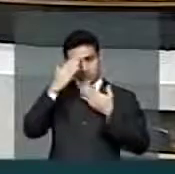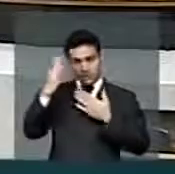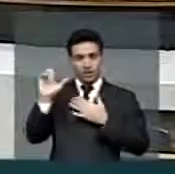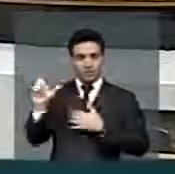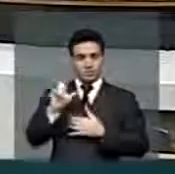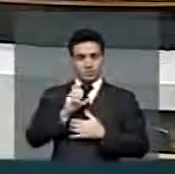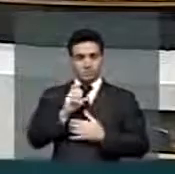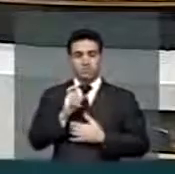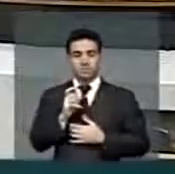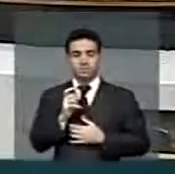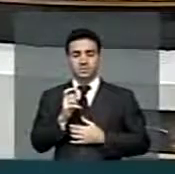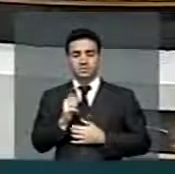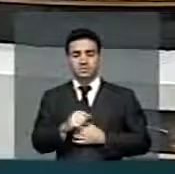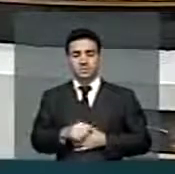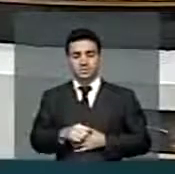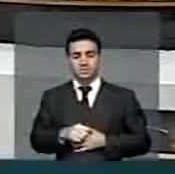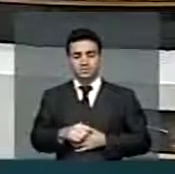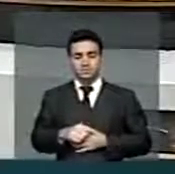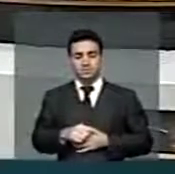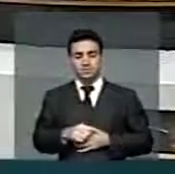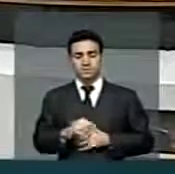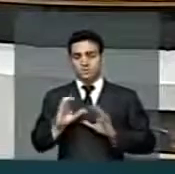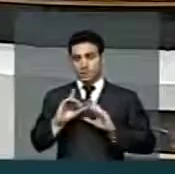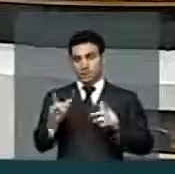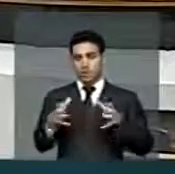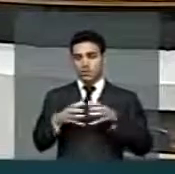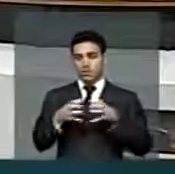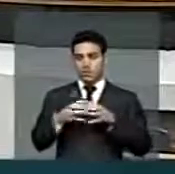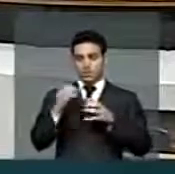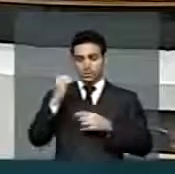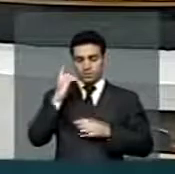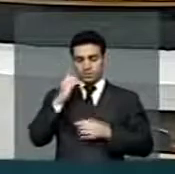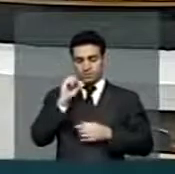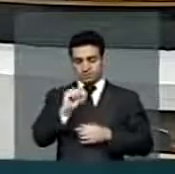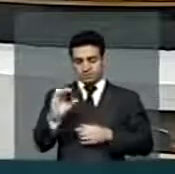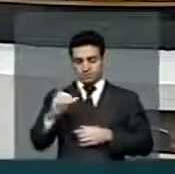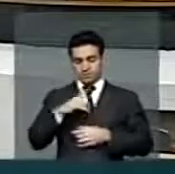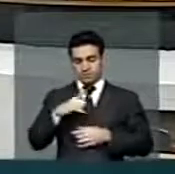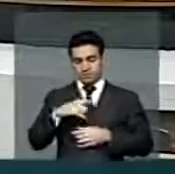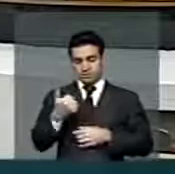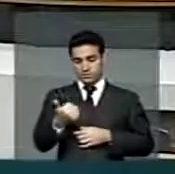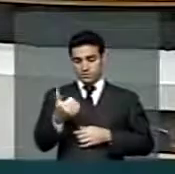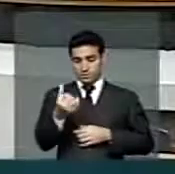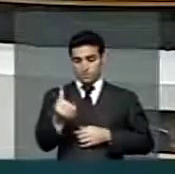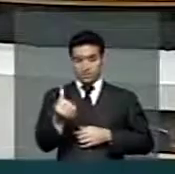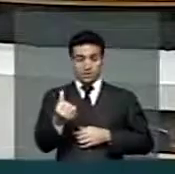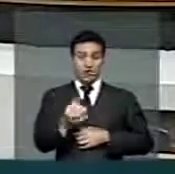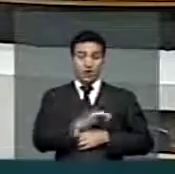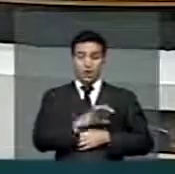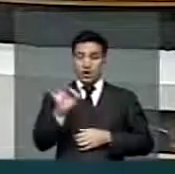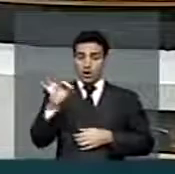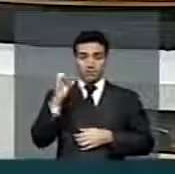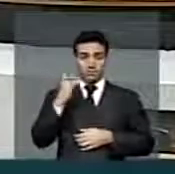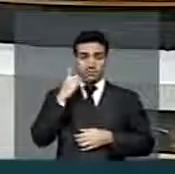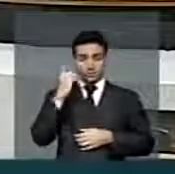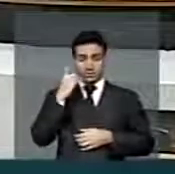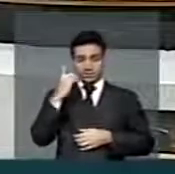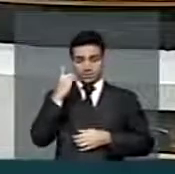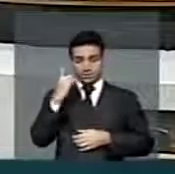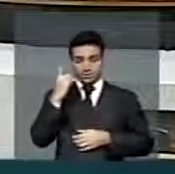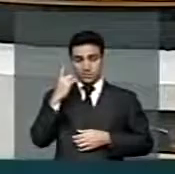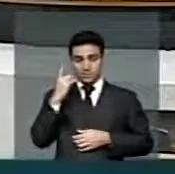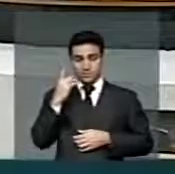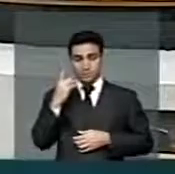referência. Evidentemente que a bancada catarinense é composta de 16 excepcionais deputados. 15, vou deixar